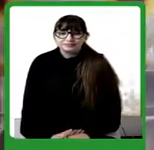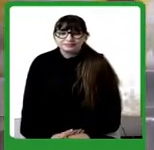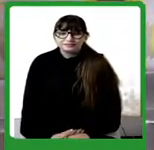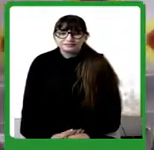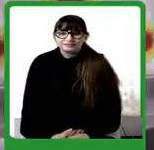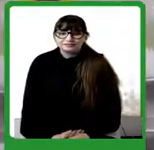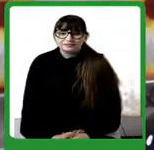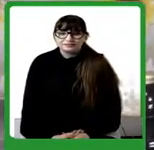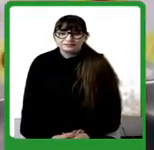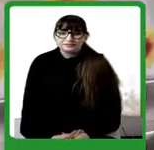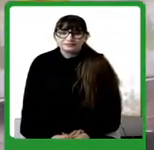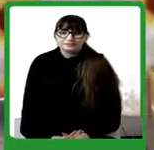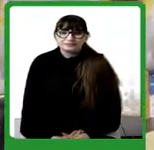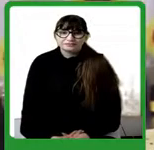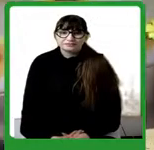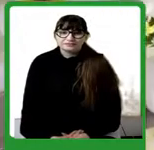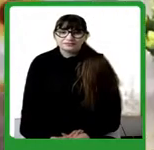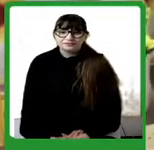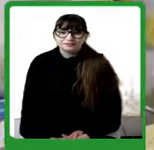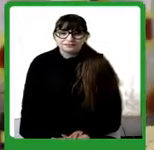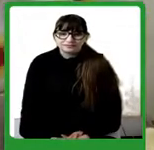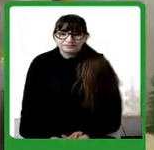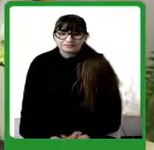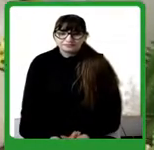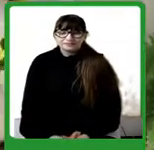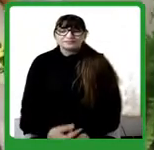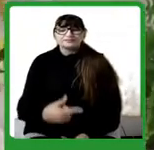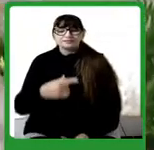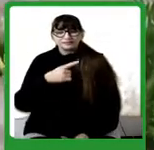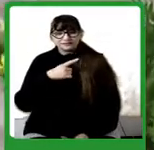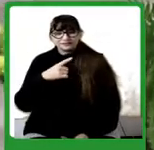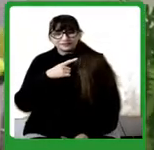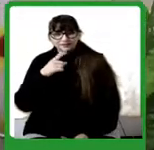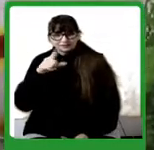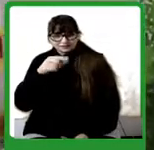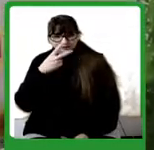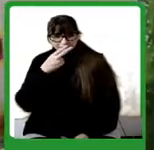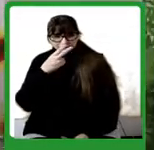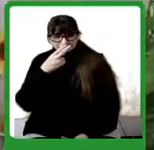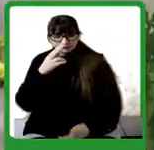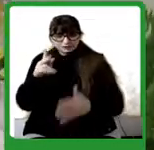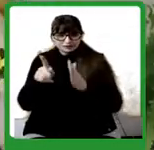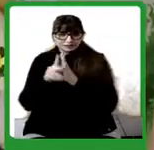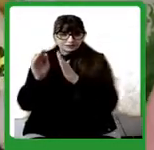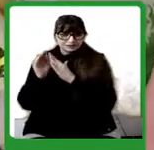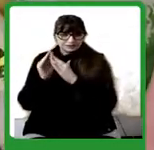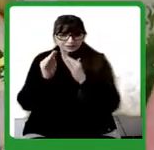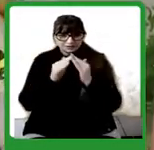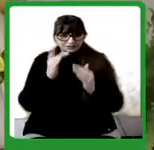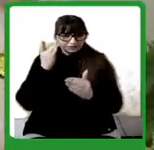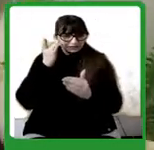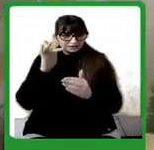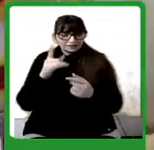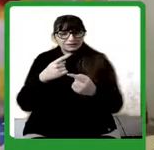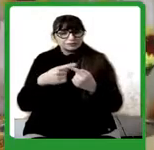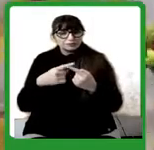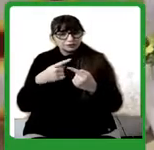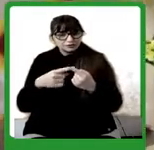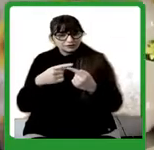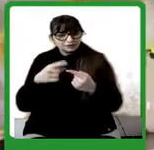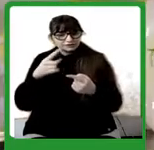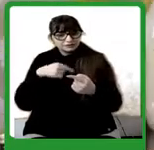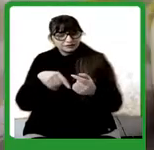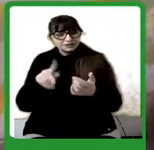Laércio, olha o Laércio, alguns atitos. Dona Maria, como estão as fofocas da vizinhança? Eu não sei por que que vocês têm de